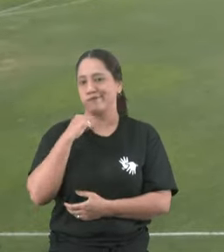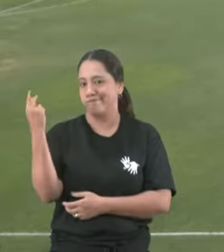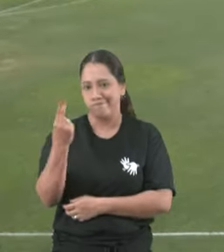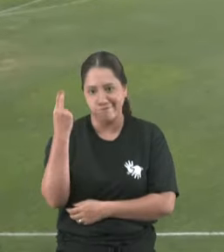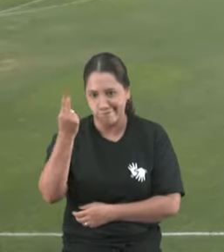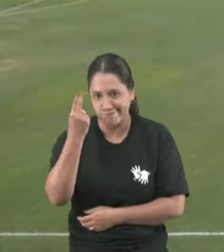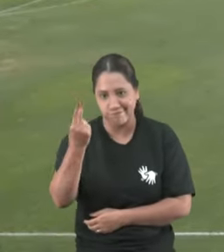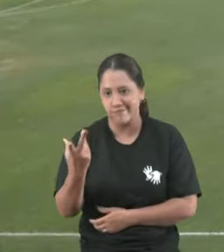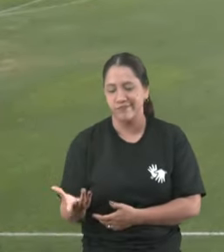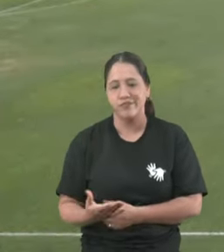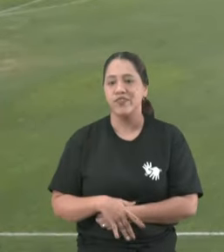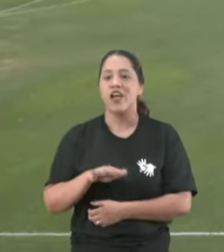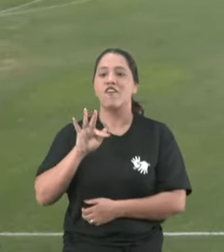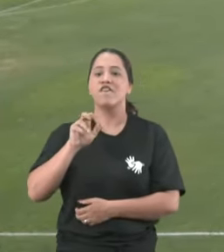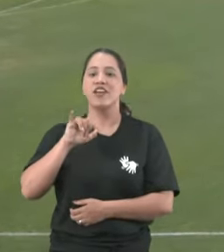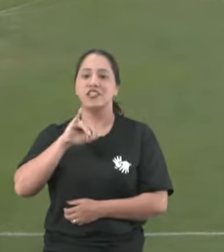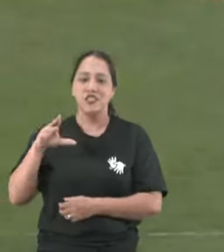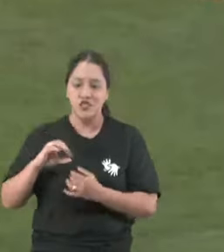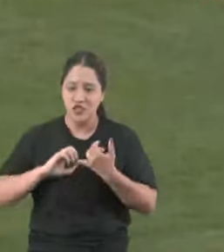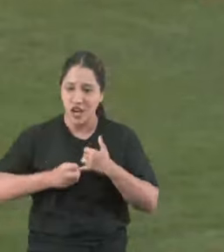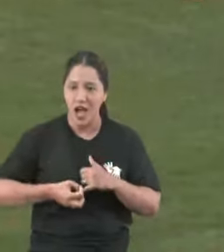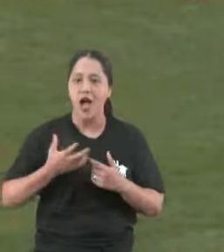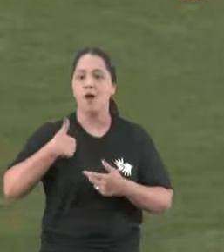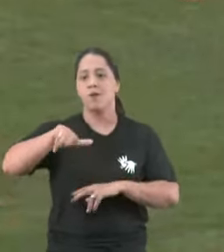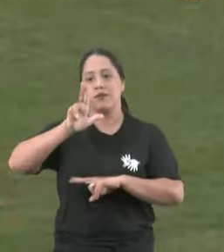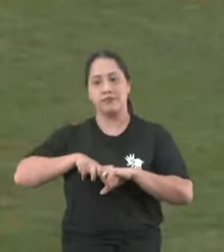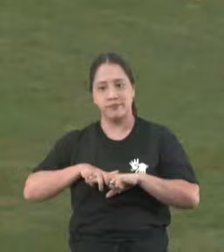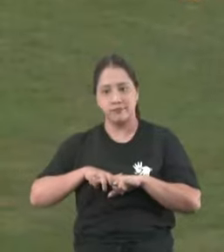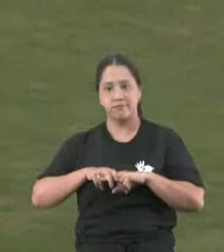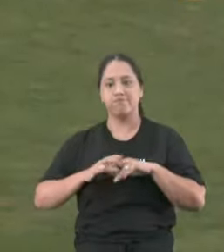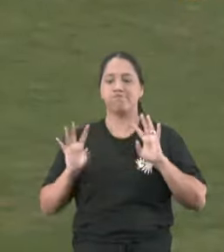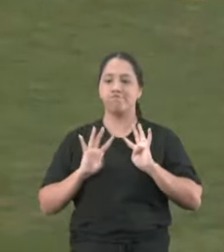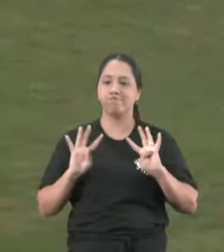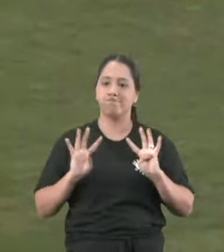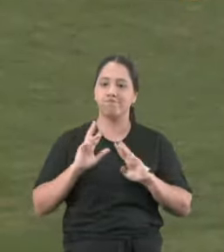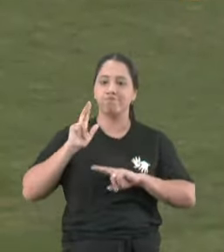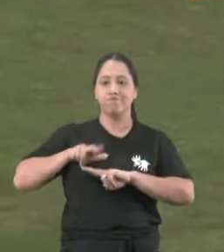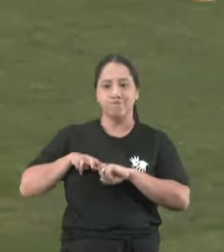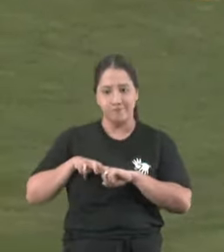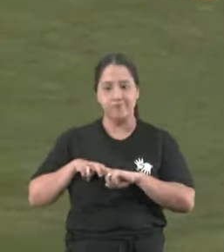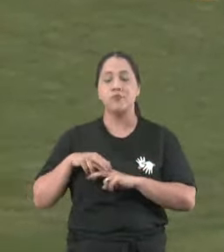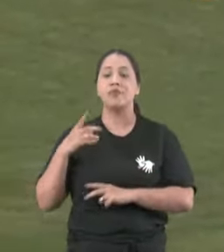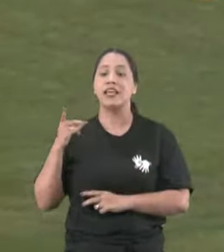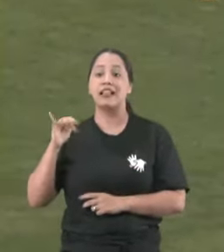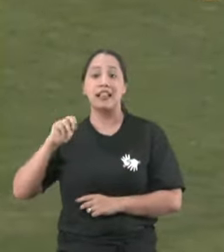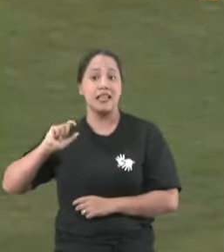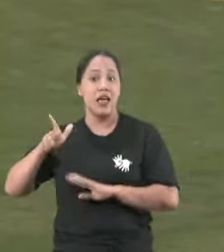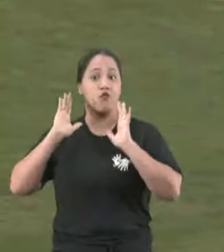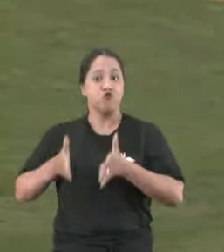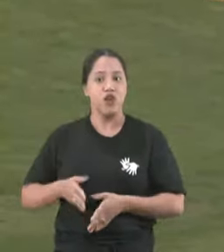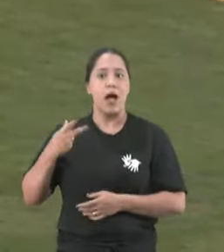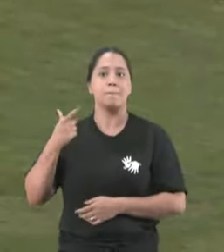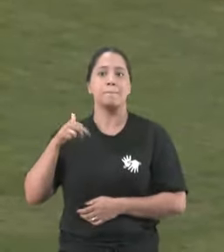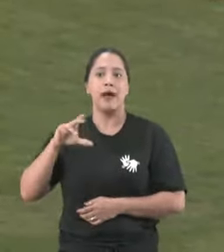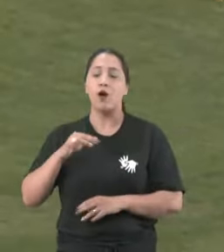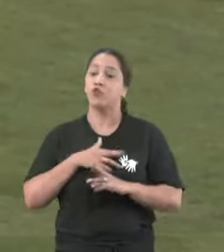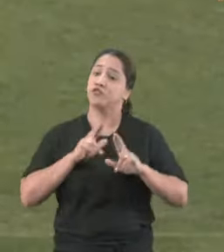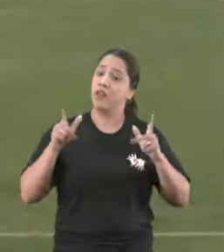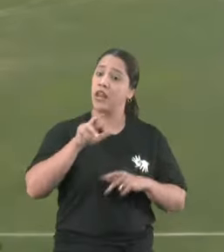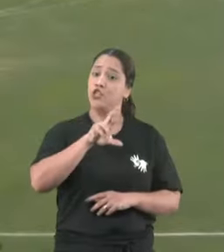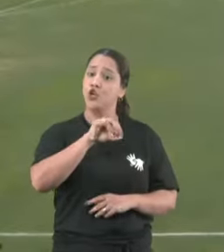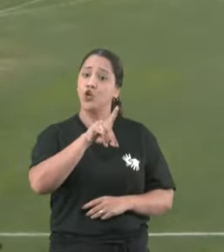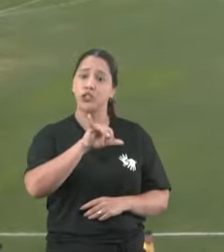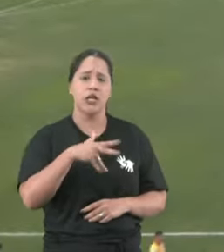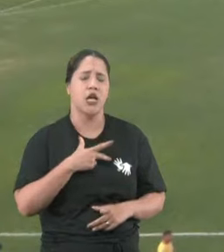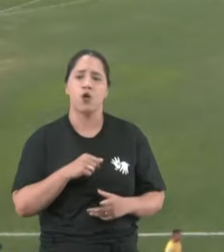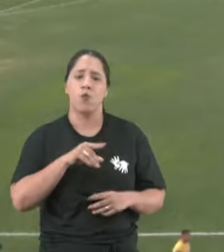aconteceu. O Feijão é opção no banco. Daniel já está com o Paulo Lyra, diferente do Rodrigo. O Daniel não mexeu